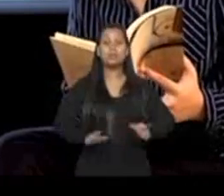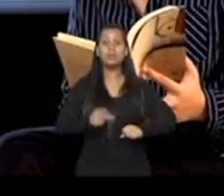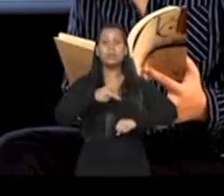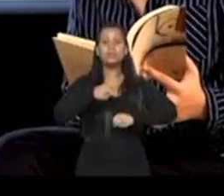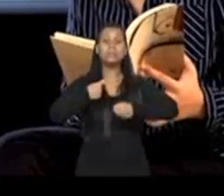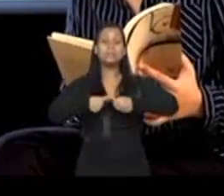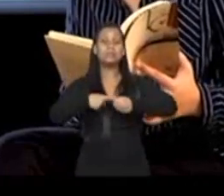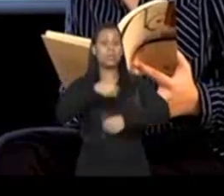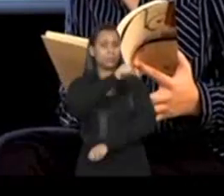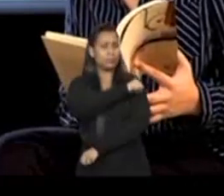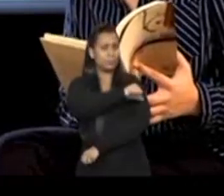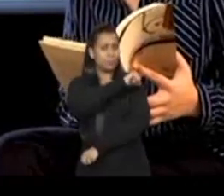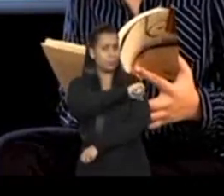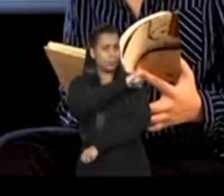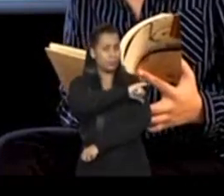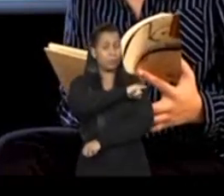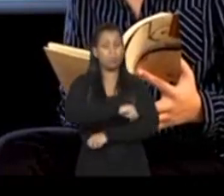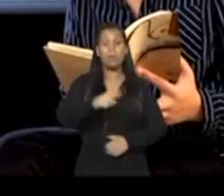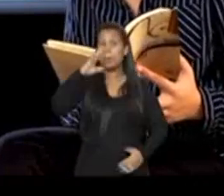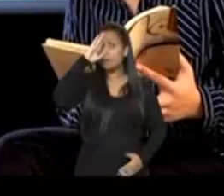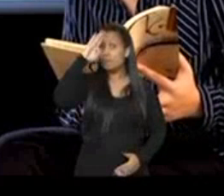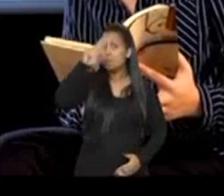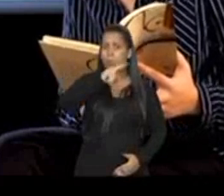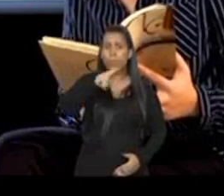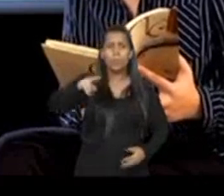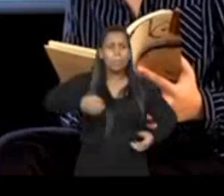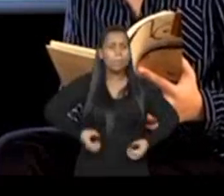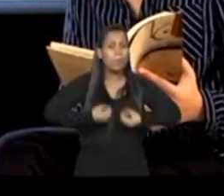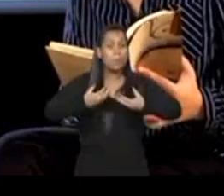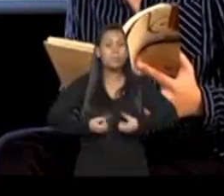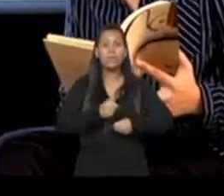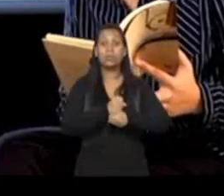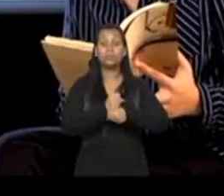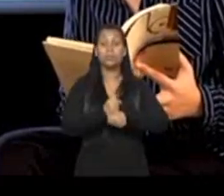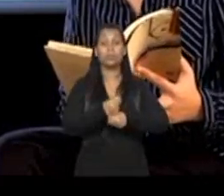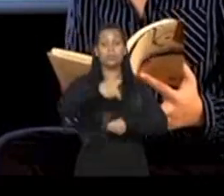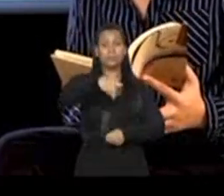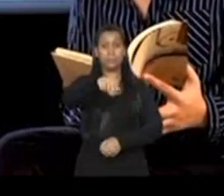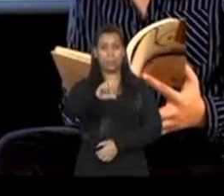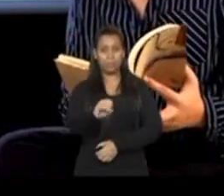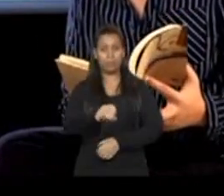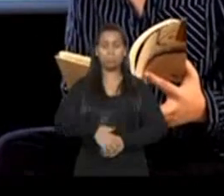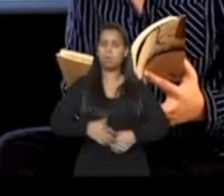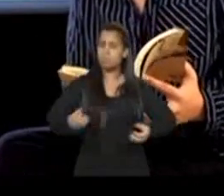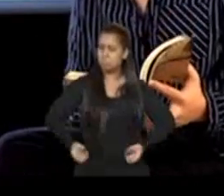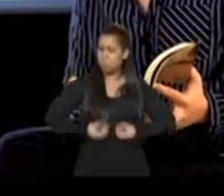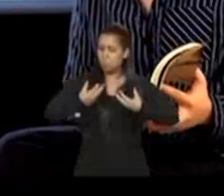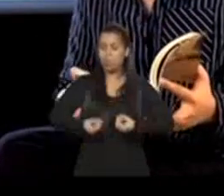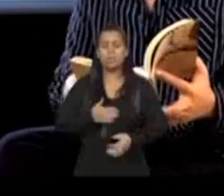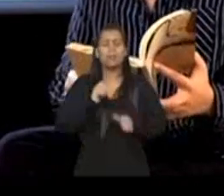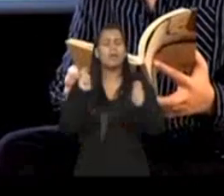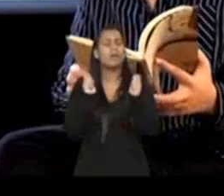na cidade do Rio de Janeiro. É considerada um dos principais nomes da poesia da década de 70.